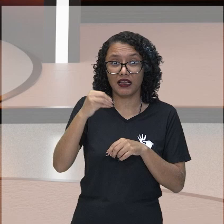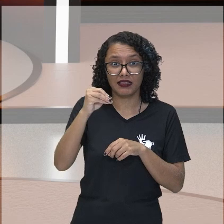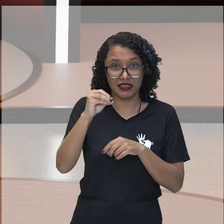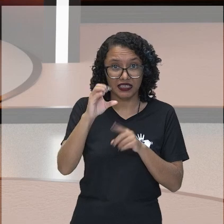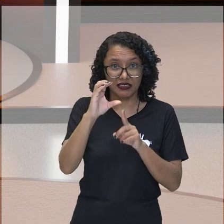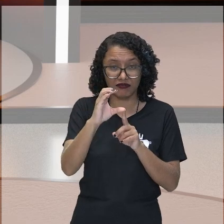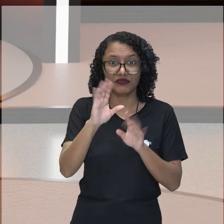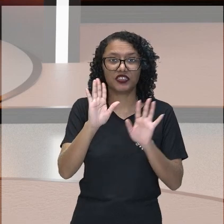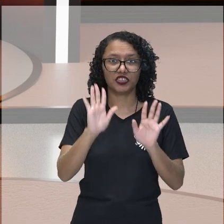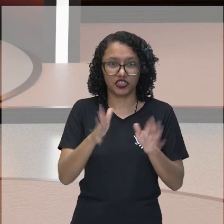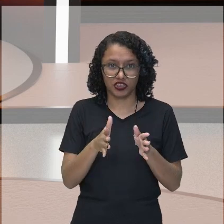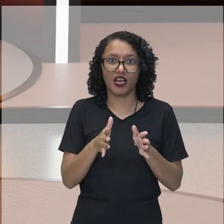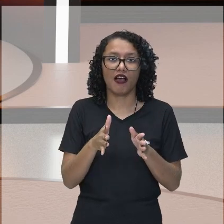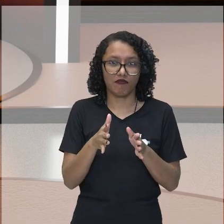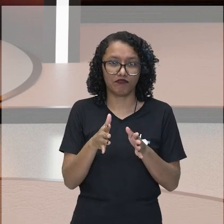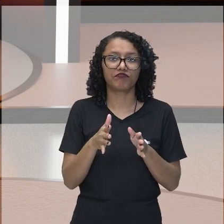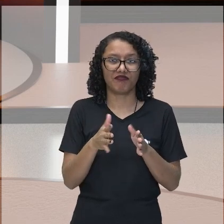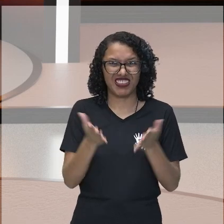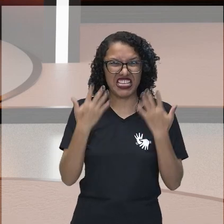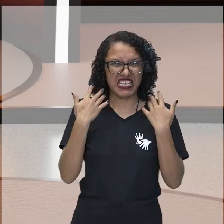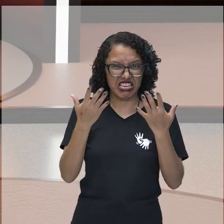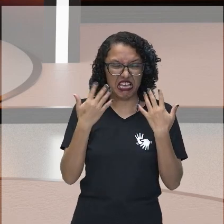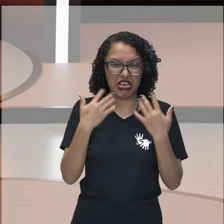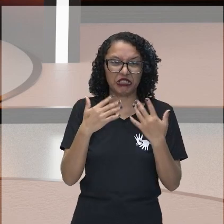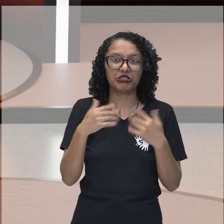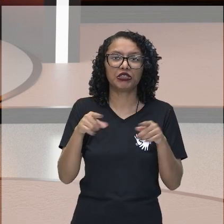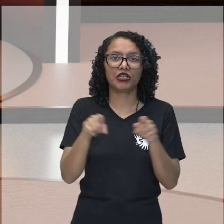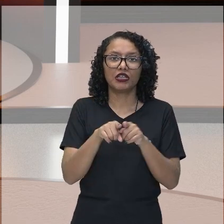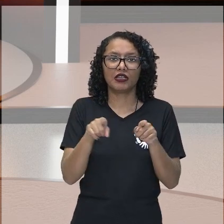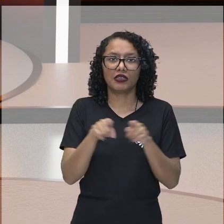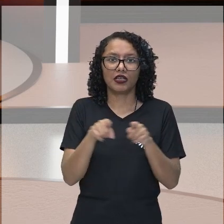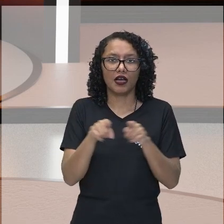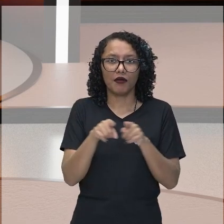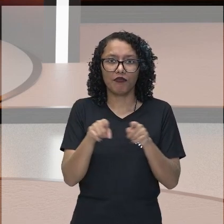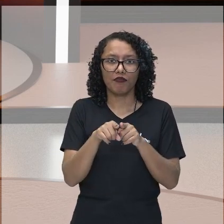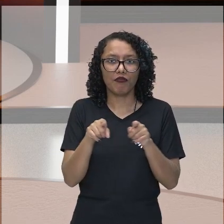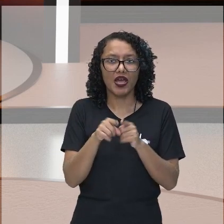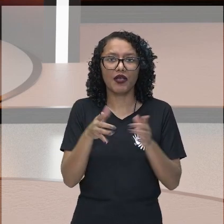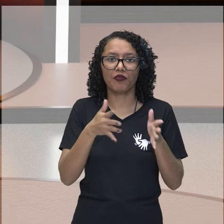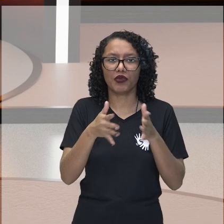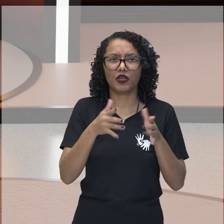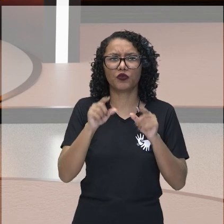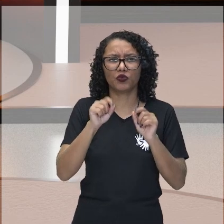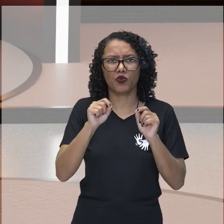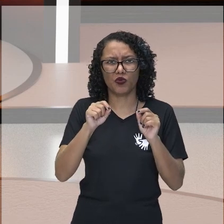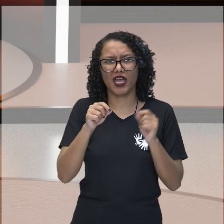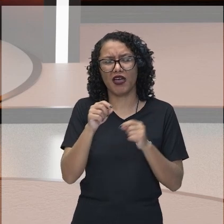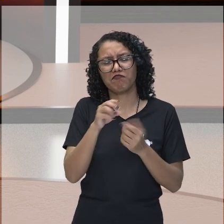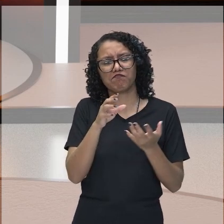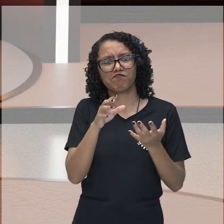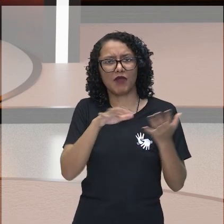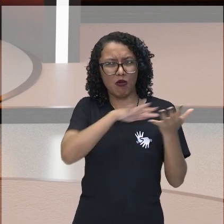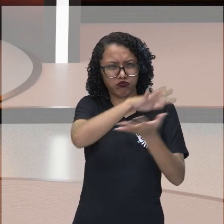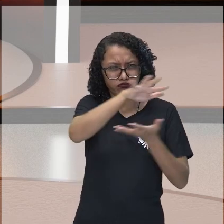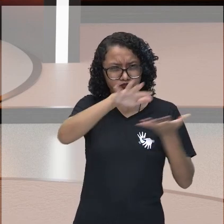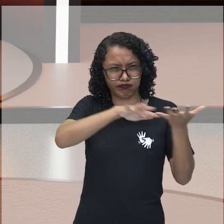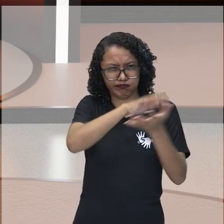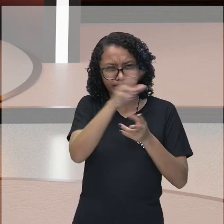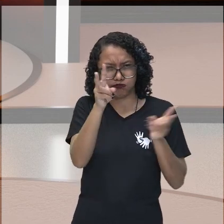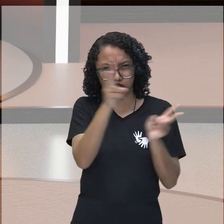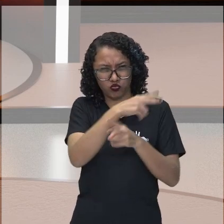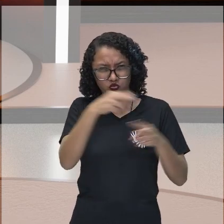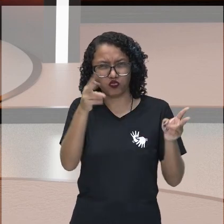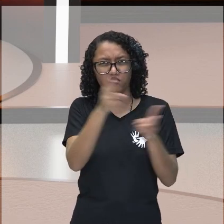né? Essa estação também ela vai ser marcada pelas temporadas de tufões que acabam ocorrendo por conta,